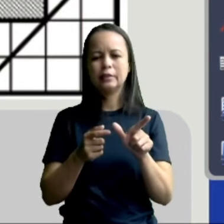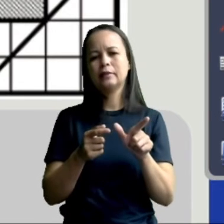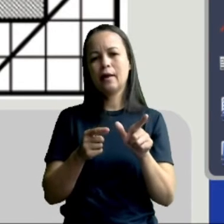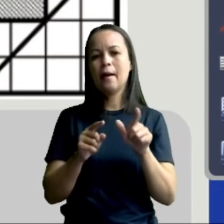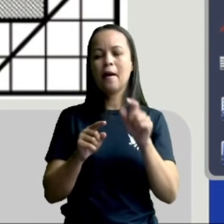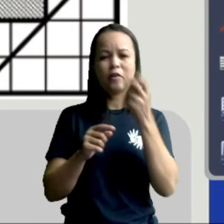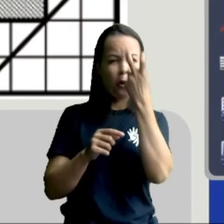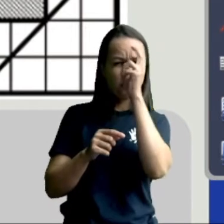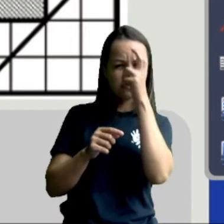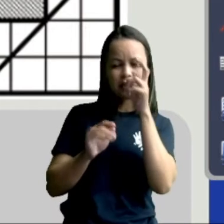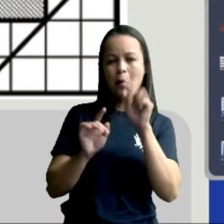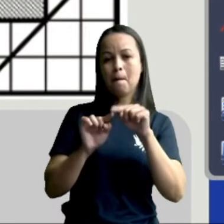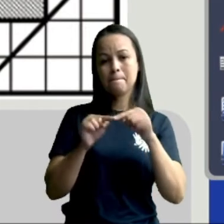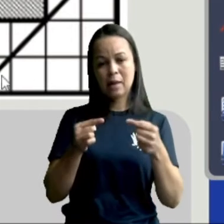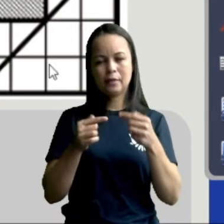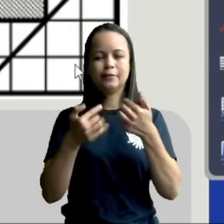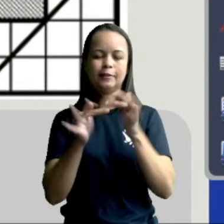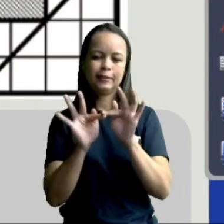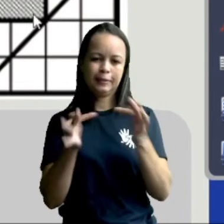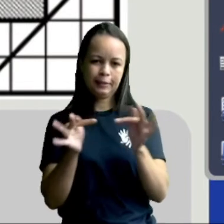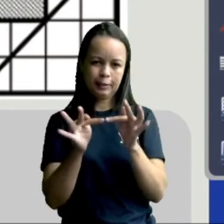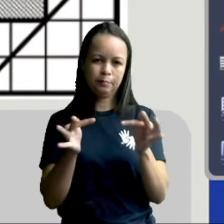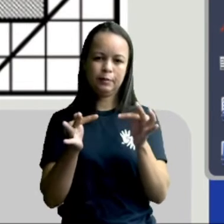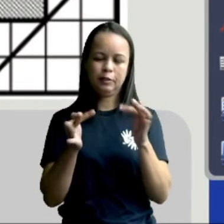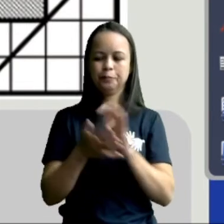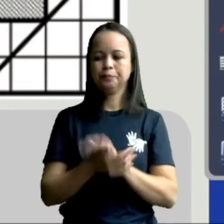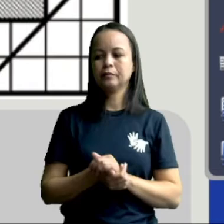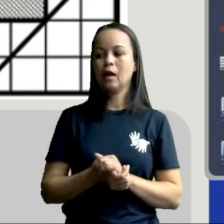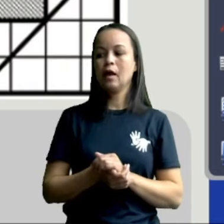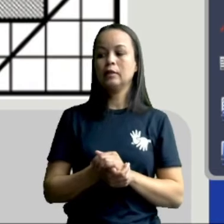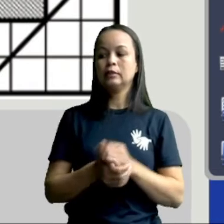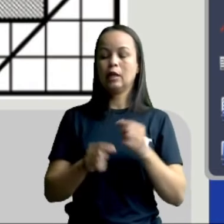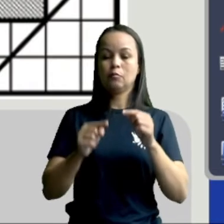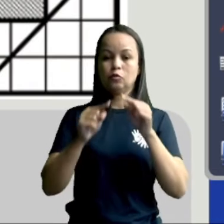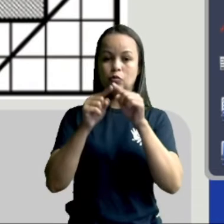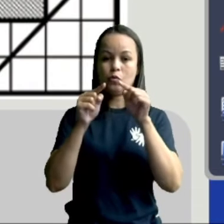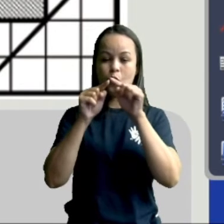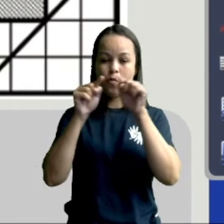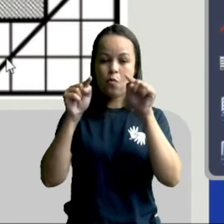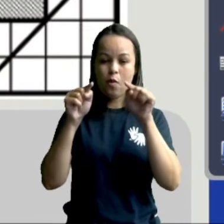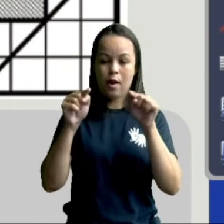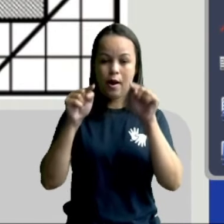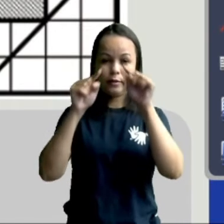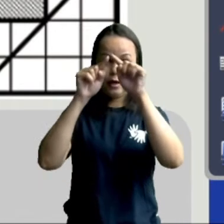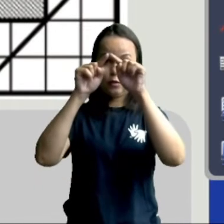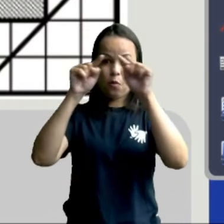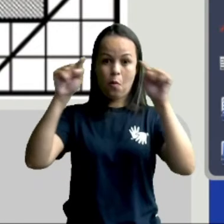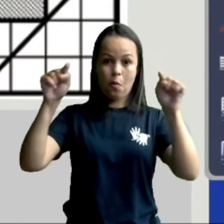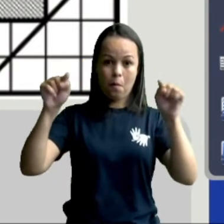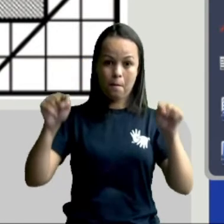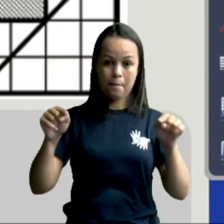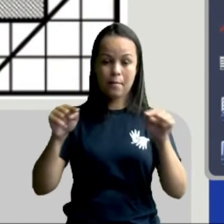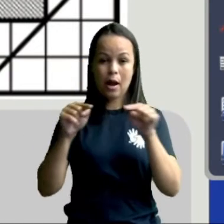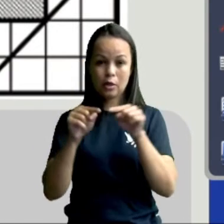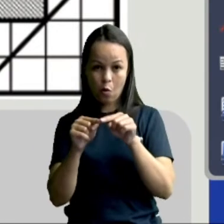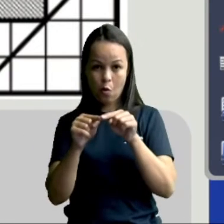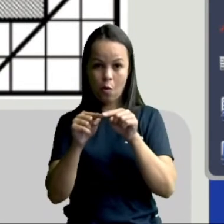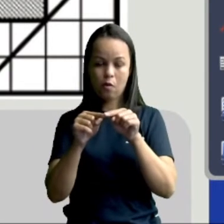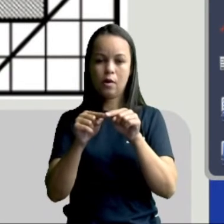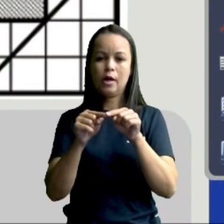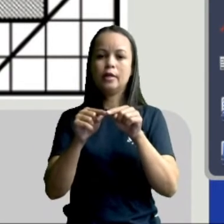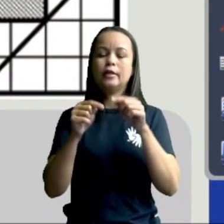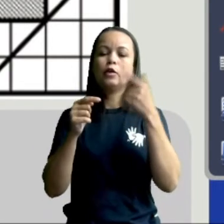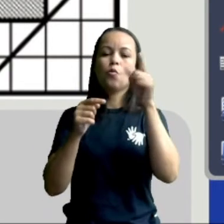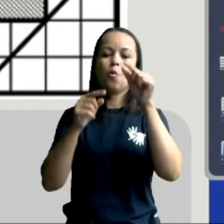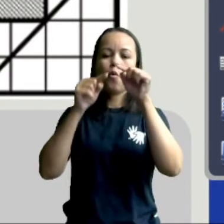simples. Nós temos um quadrado maior, dentro dele temos um outro menor, que foi construído, ó,